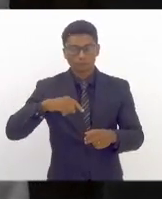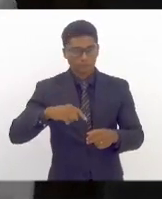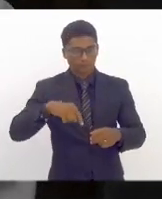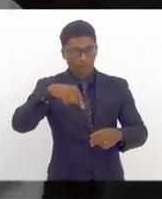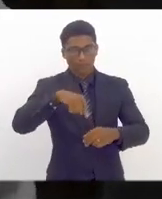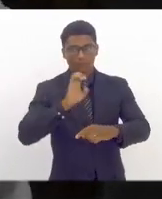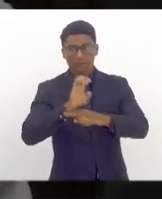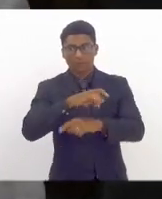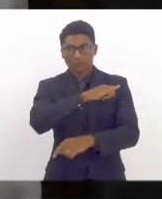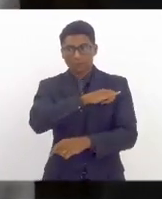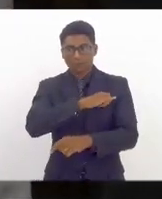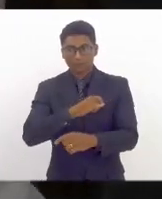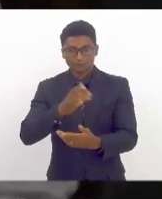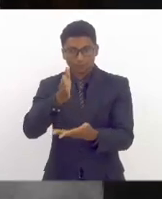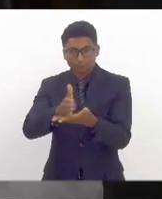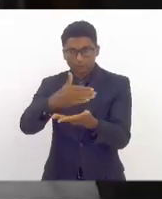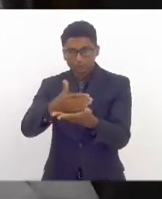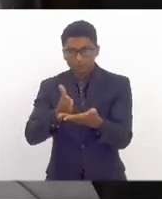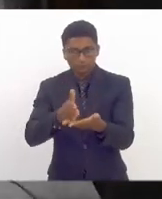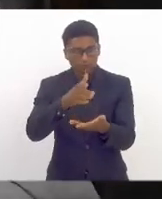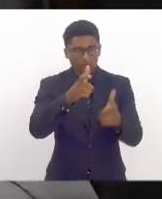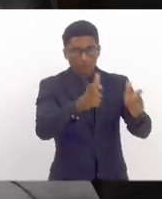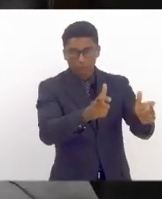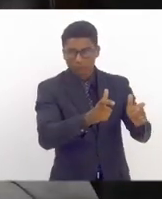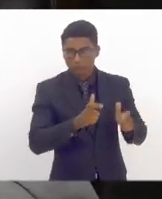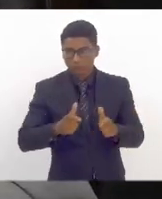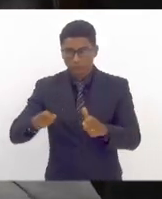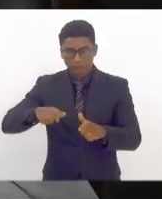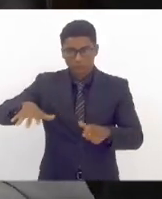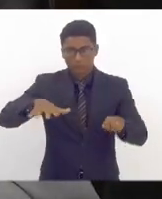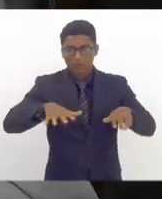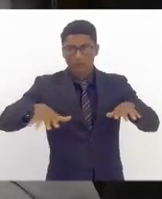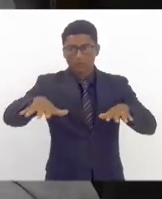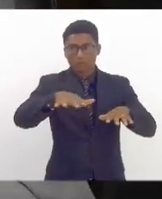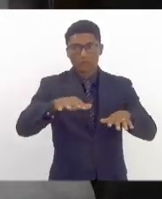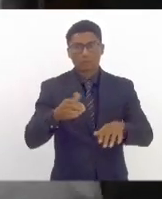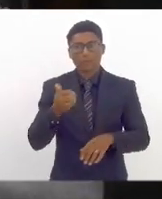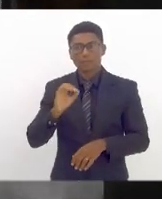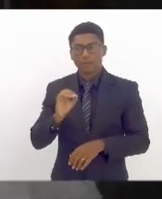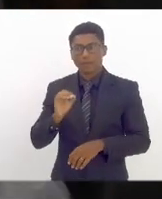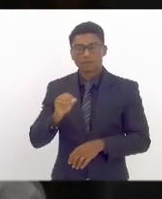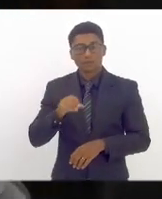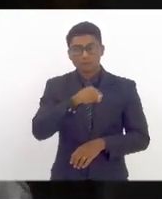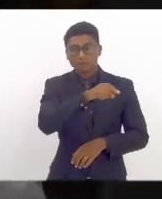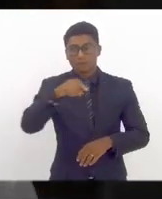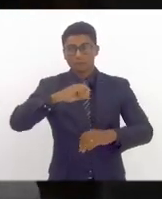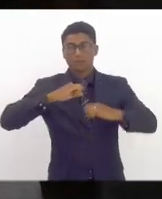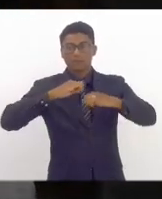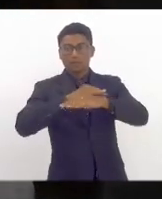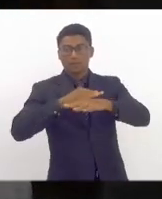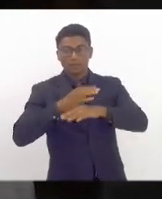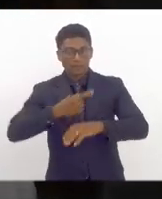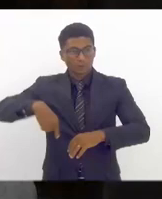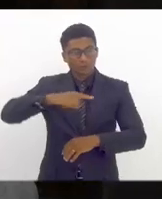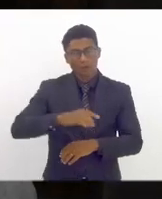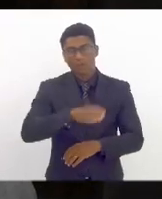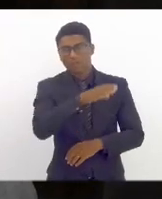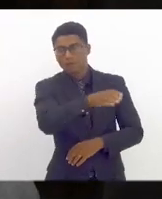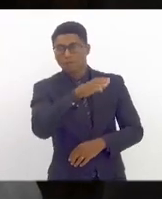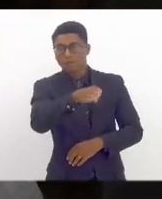em 10 regiões em cada uma delas fizemos fomos lá na cidade sede para fazer exatamente